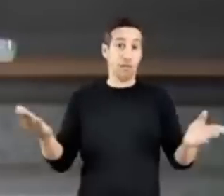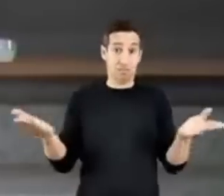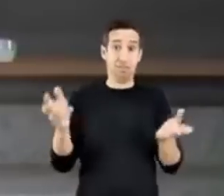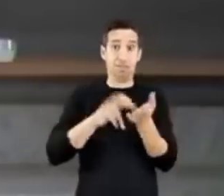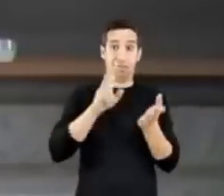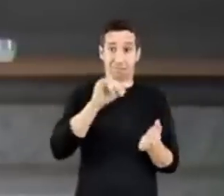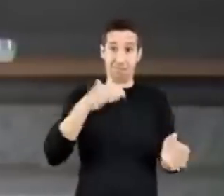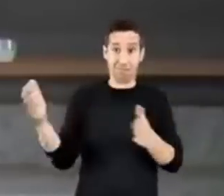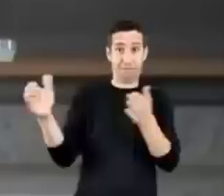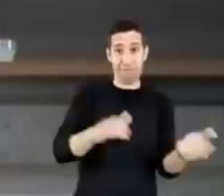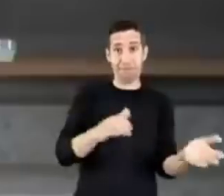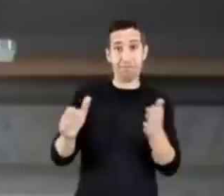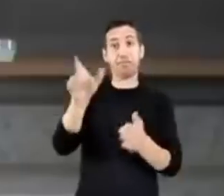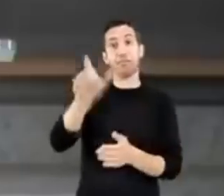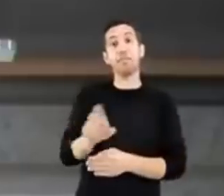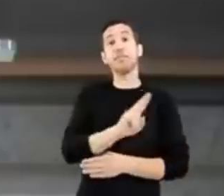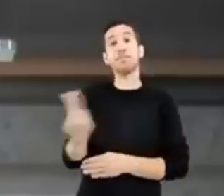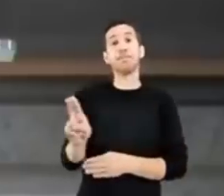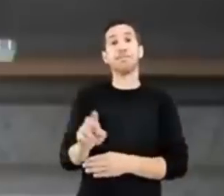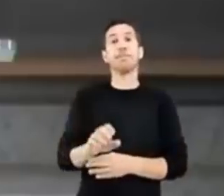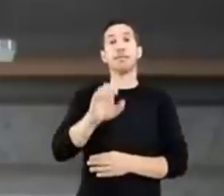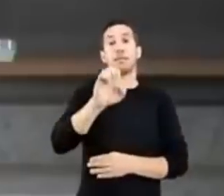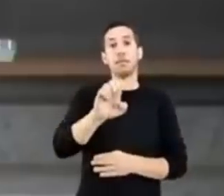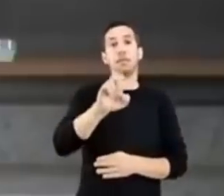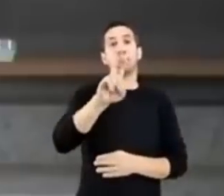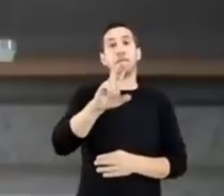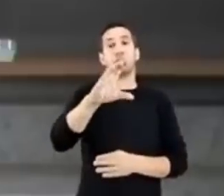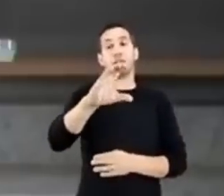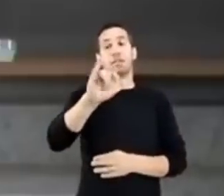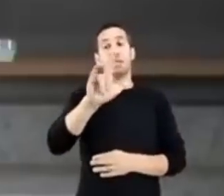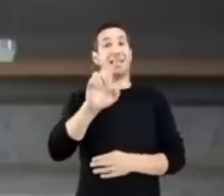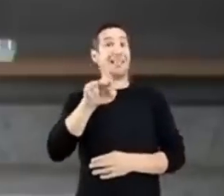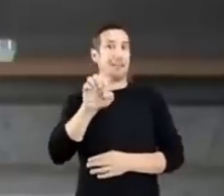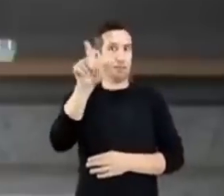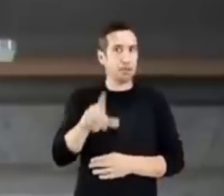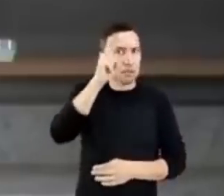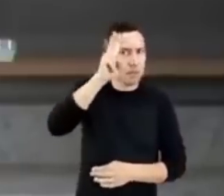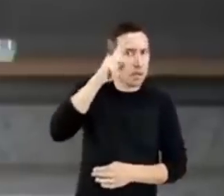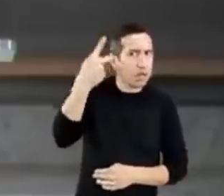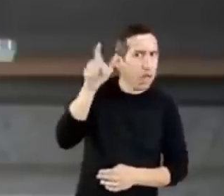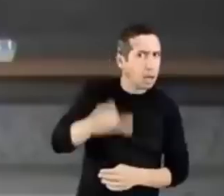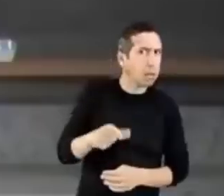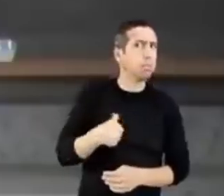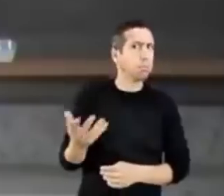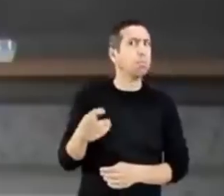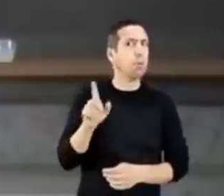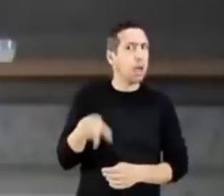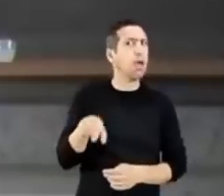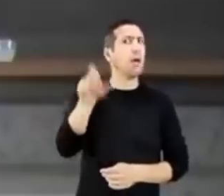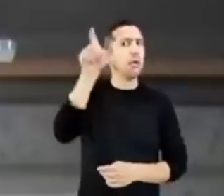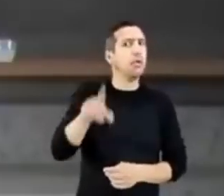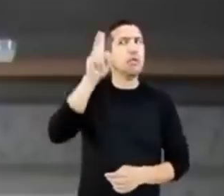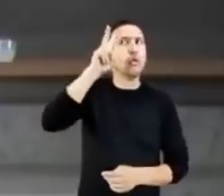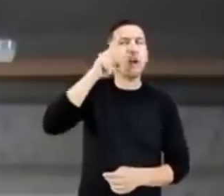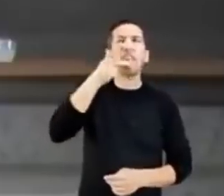que chama eu elcilene você vai ver a história dela é uma história assim né é uma história de alguém que de chega né